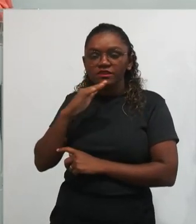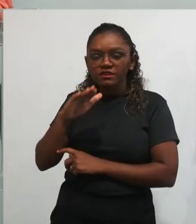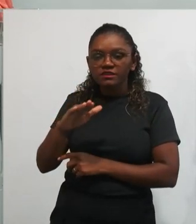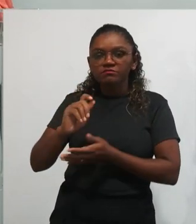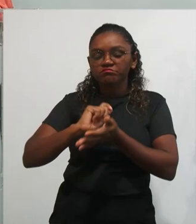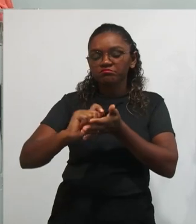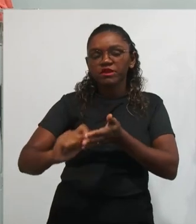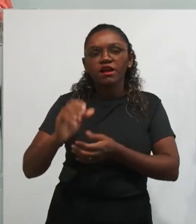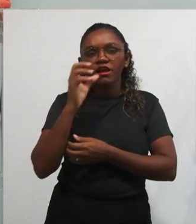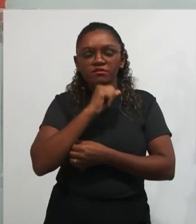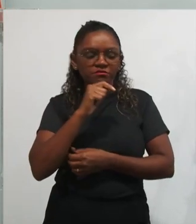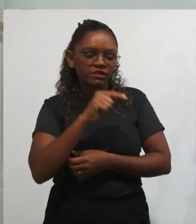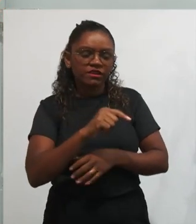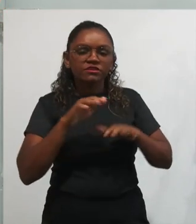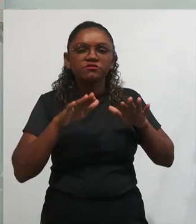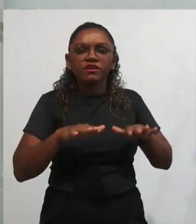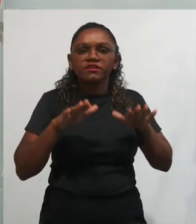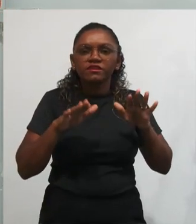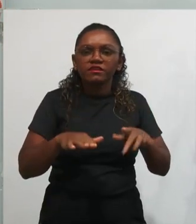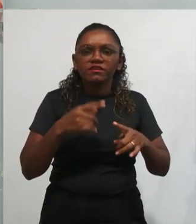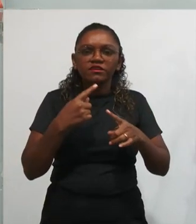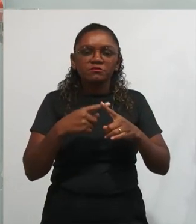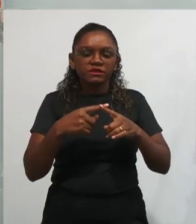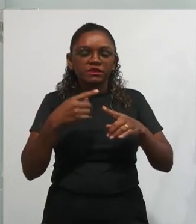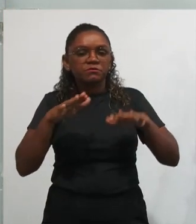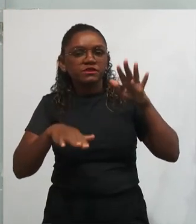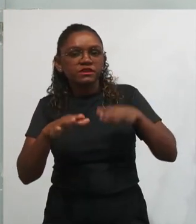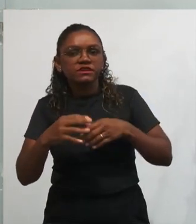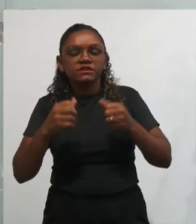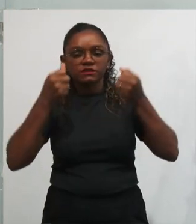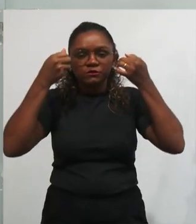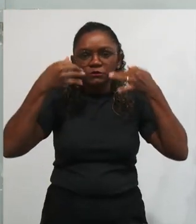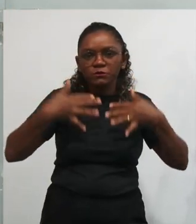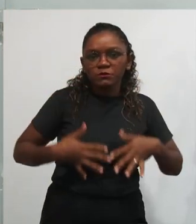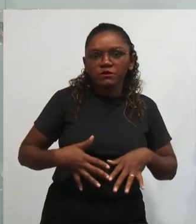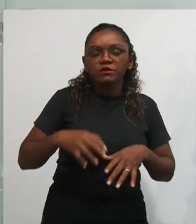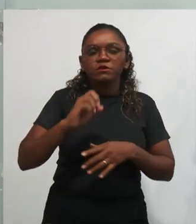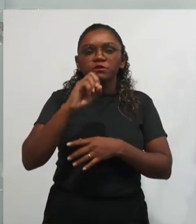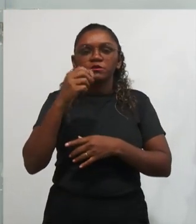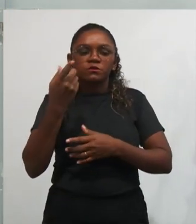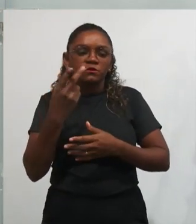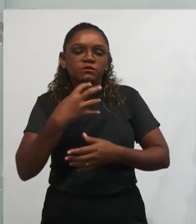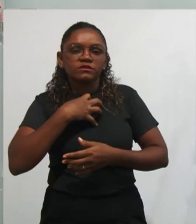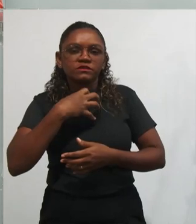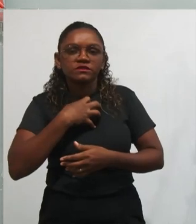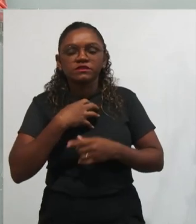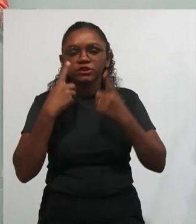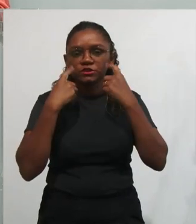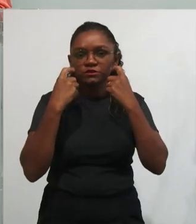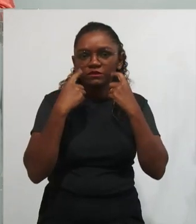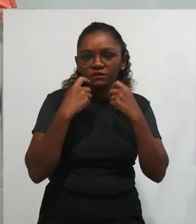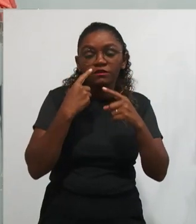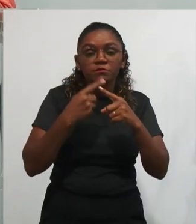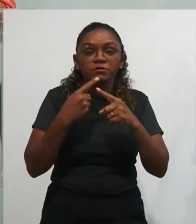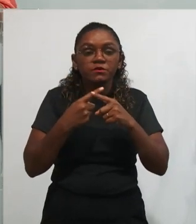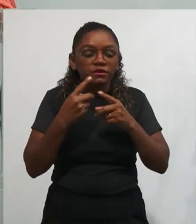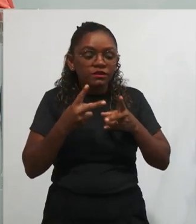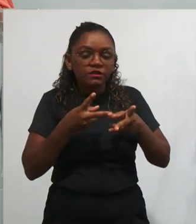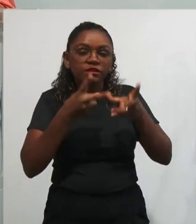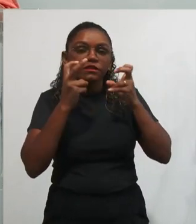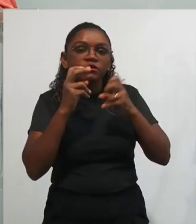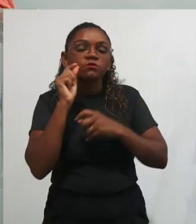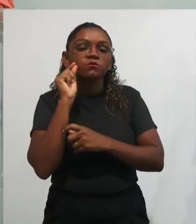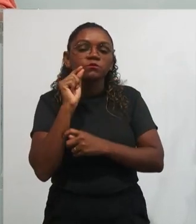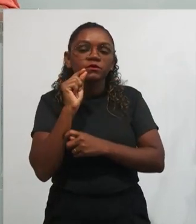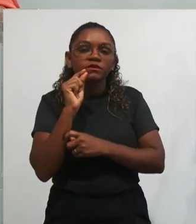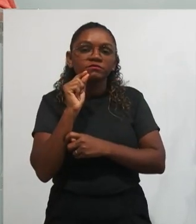tremendo sobre o papel às vezes sua frio às vezes aquela criança quer chorar porque ela não tá percebendo ela não